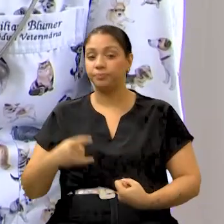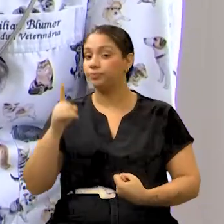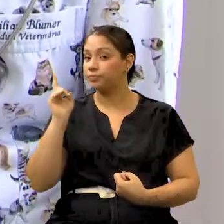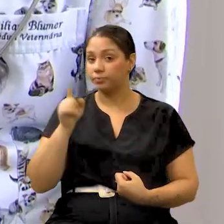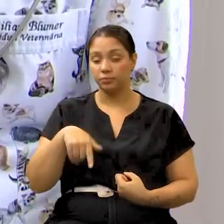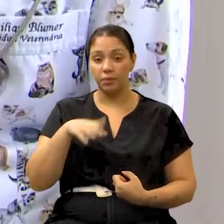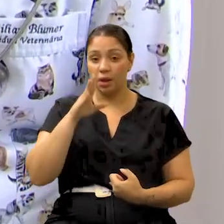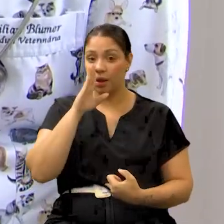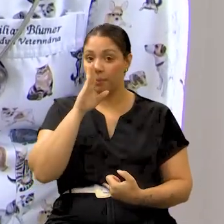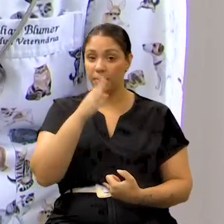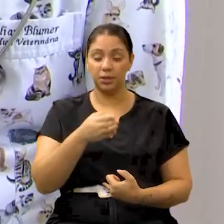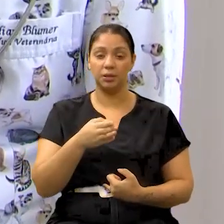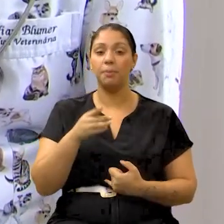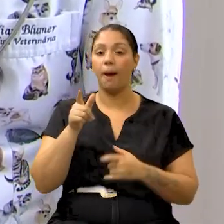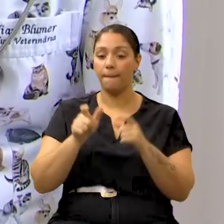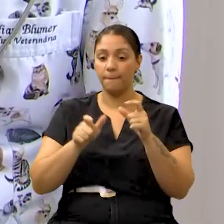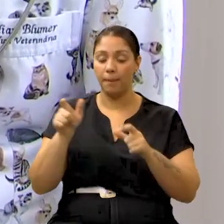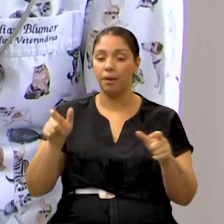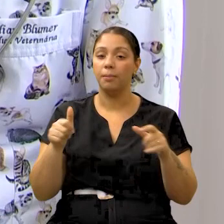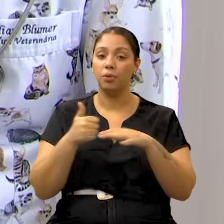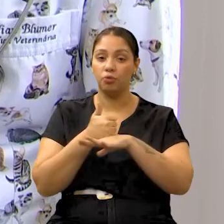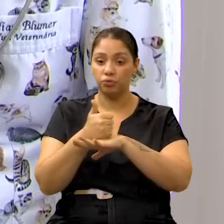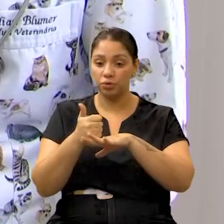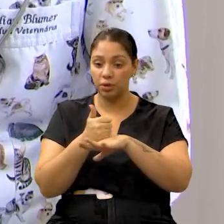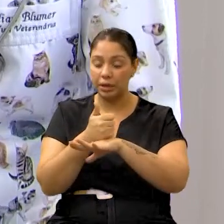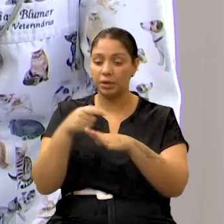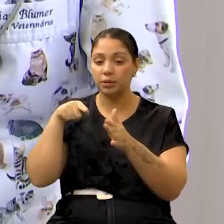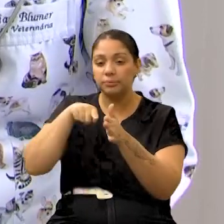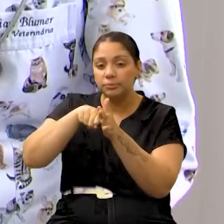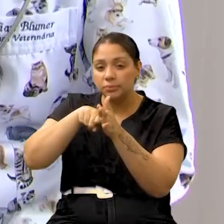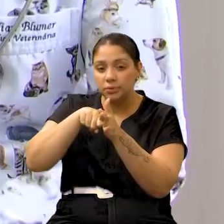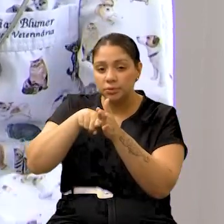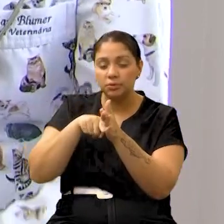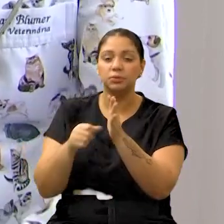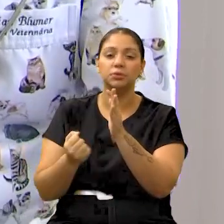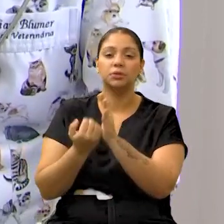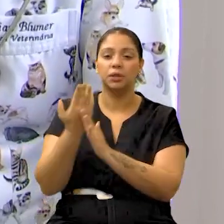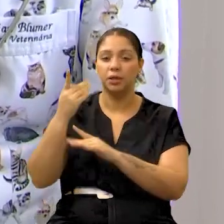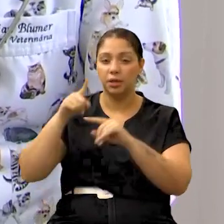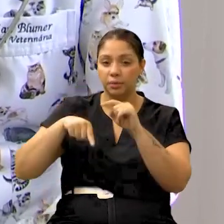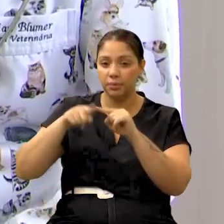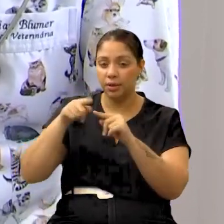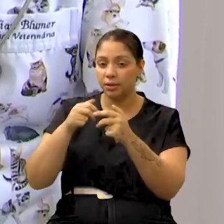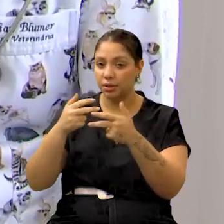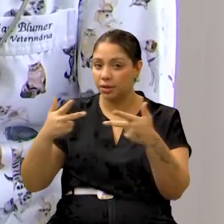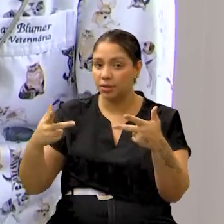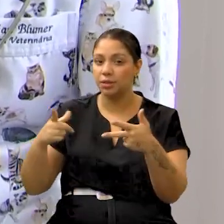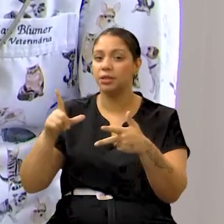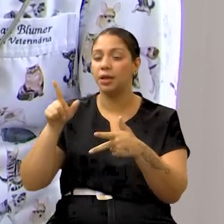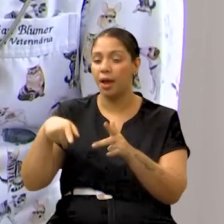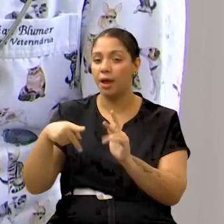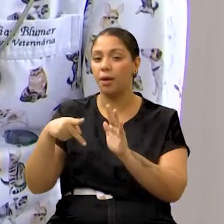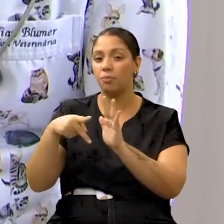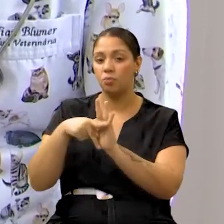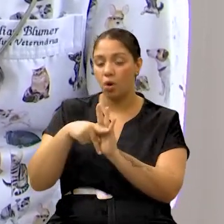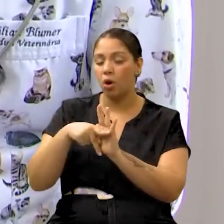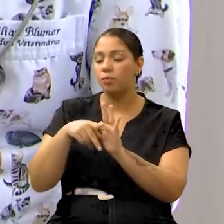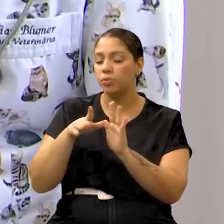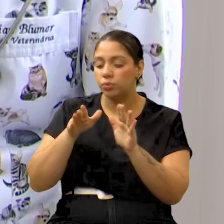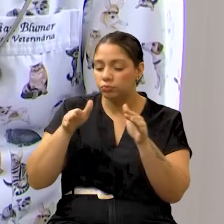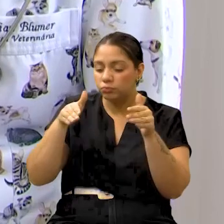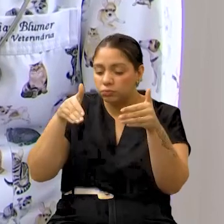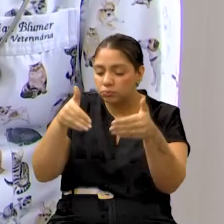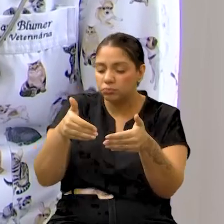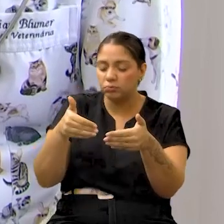concentrados os grandes nomes da nefrologia veterinária, que fazem todos os materiais, os guias de nefrologia,